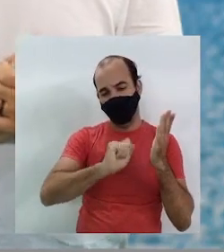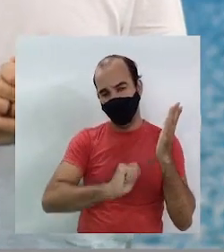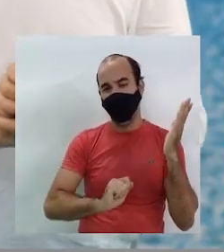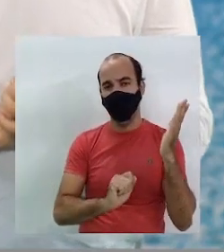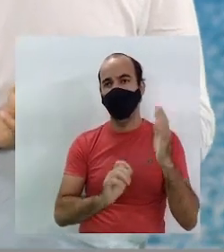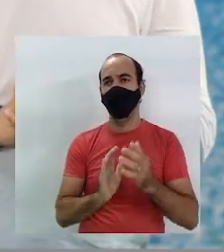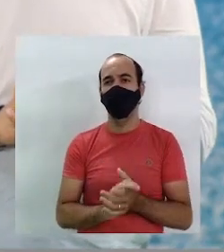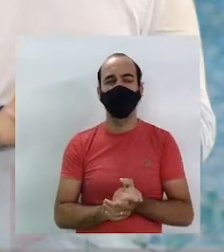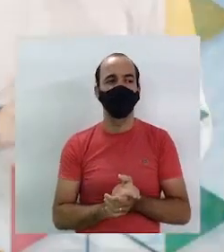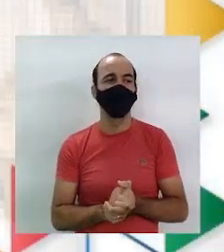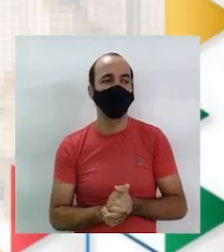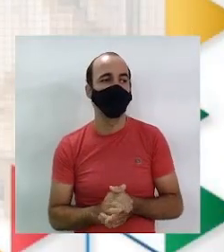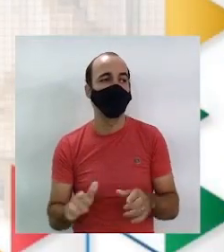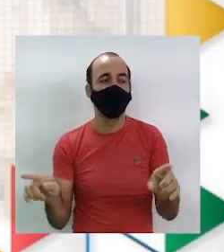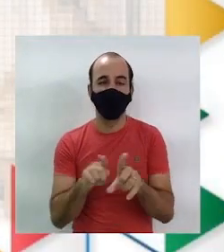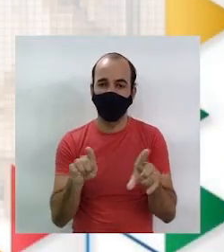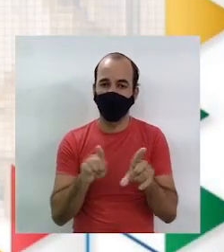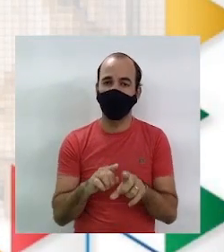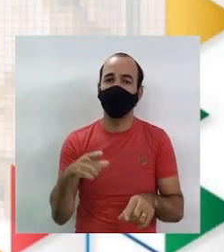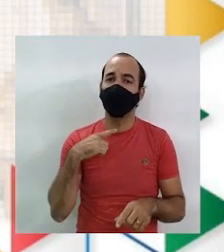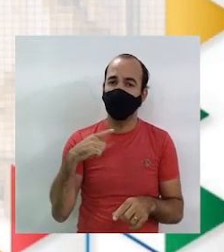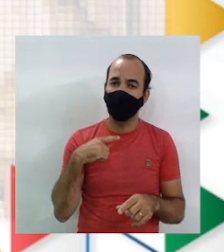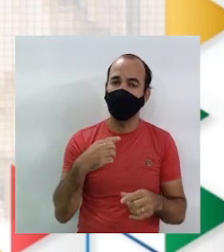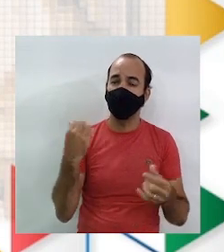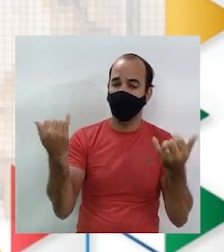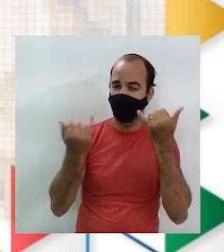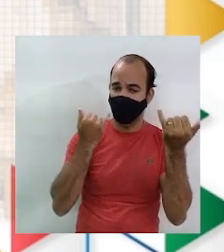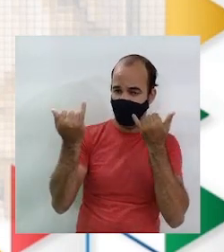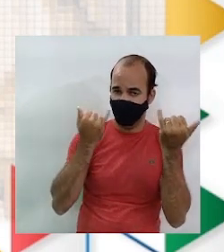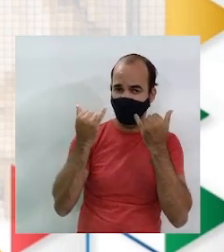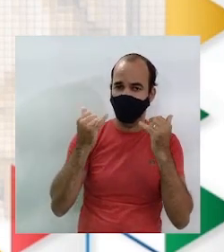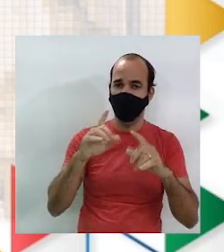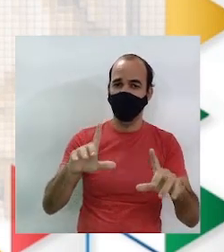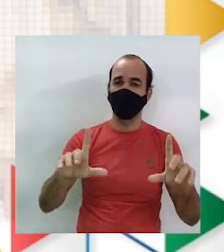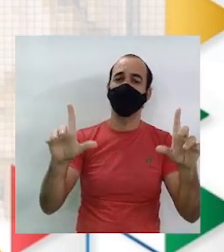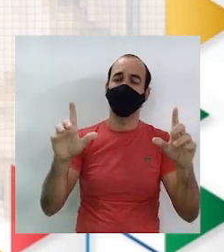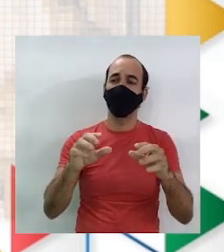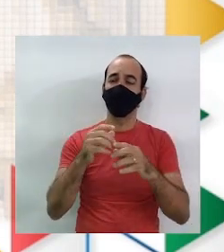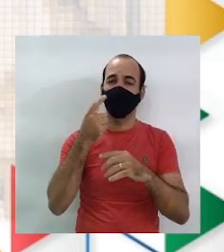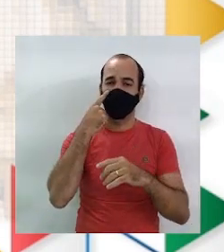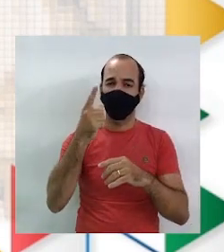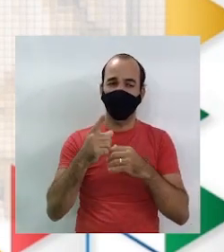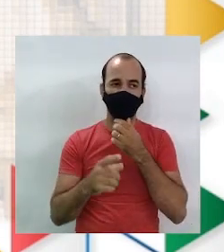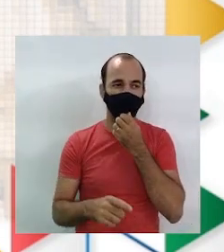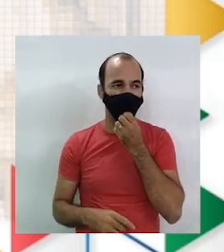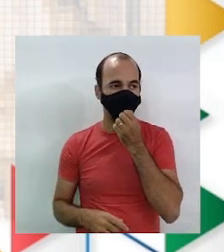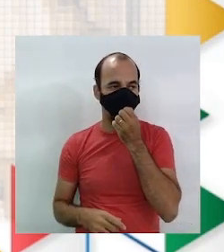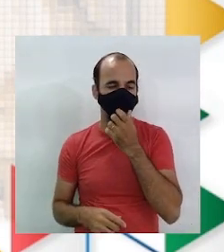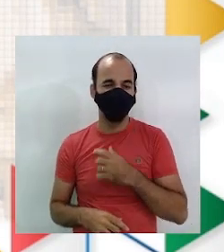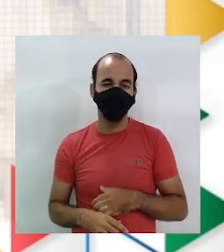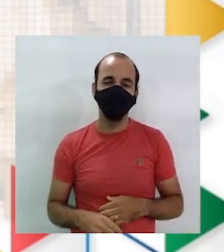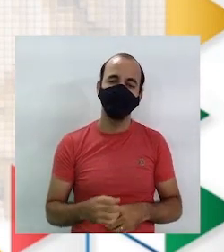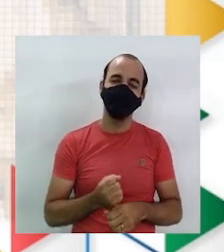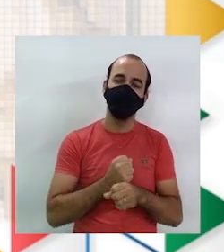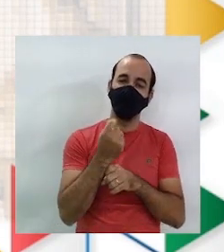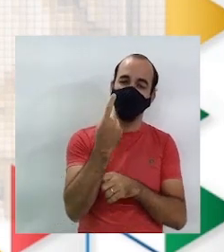E na tela, professor, nós temos aí algumas outras informações, não é isso? Isso. Bom, em 1949,